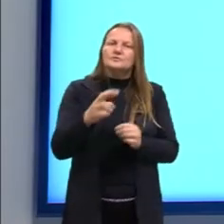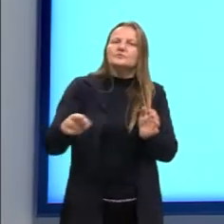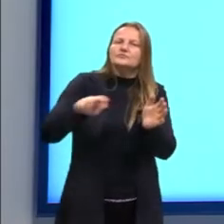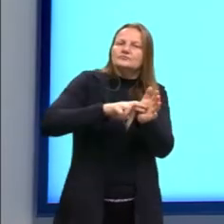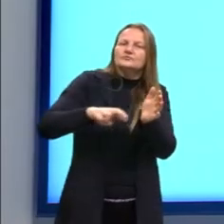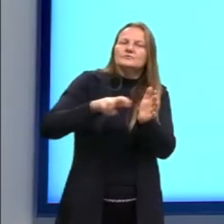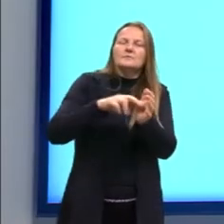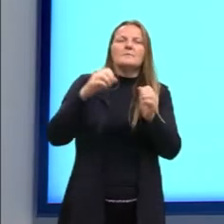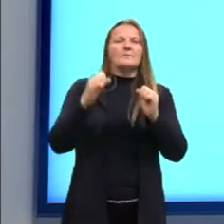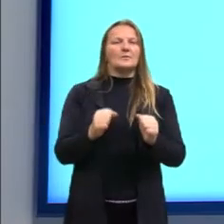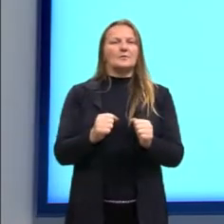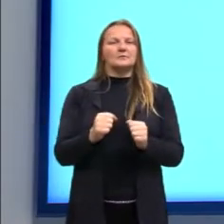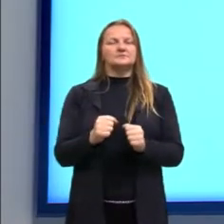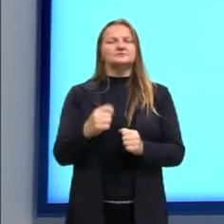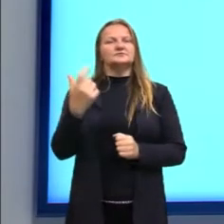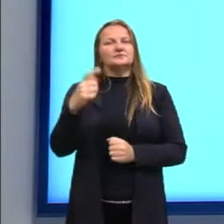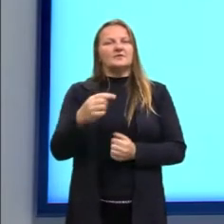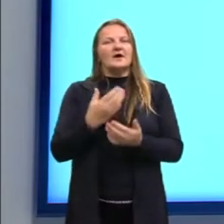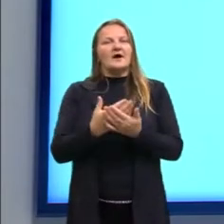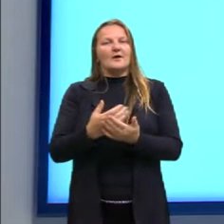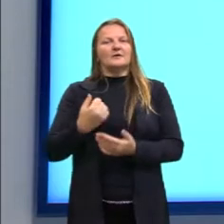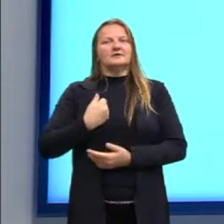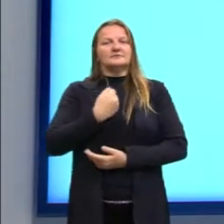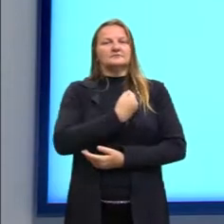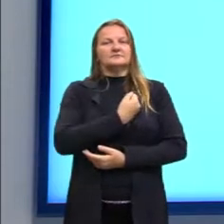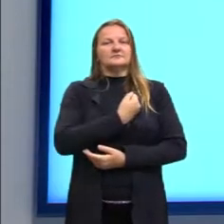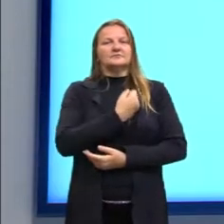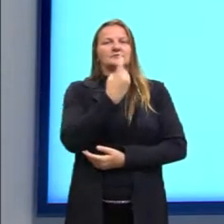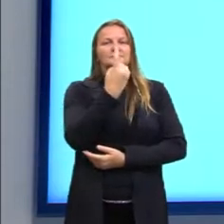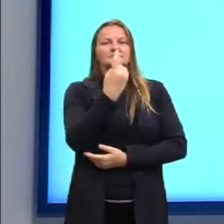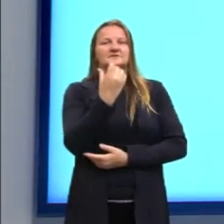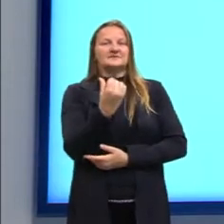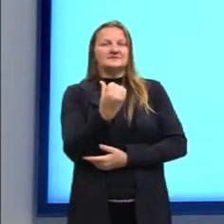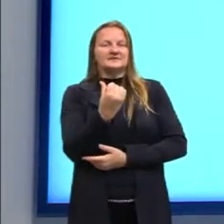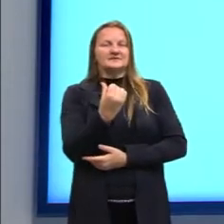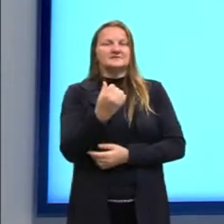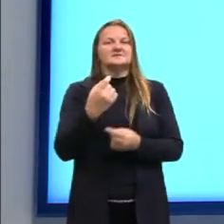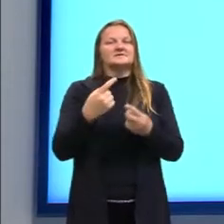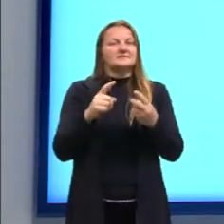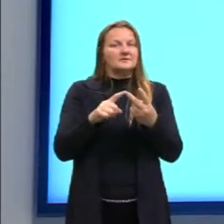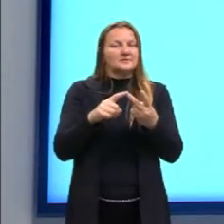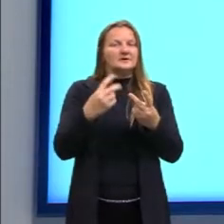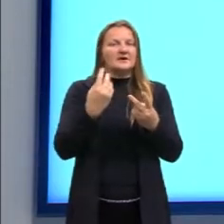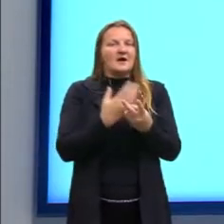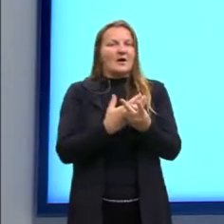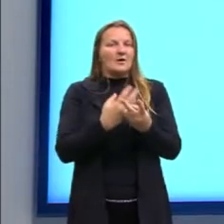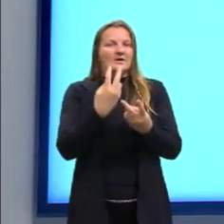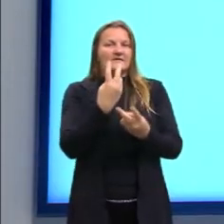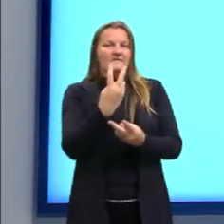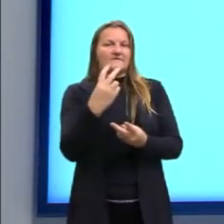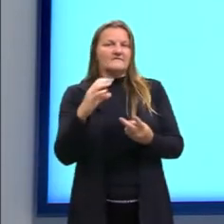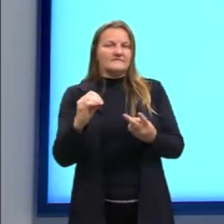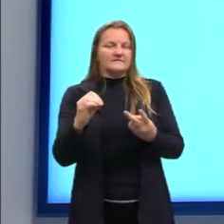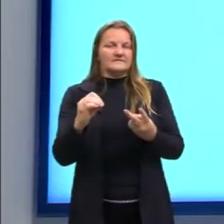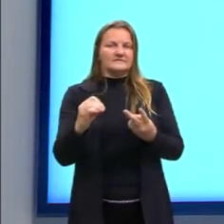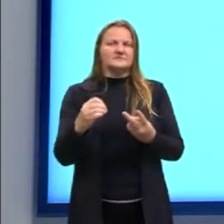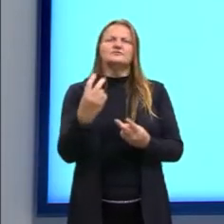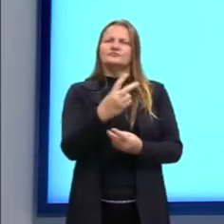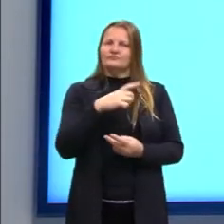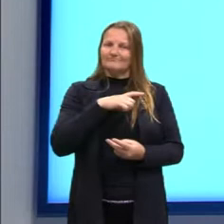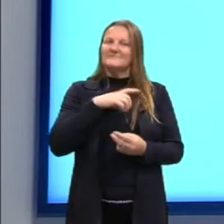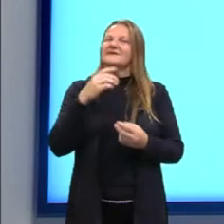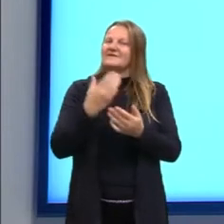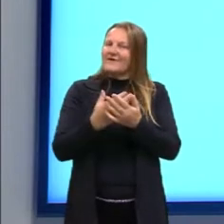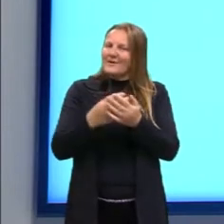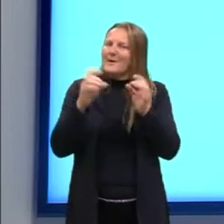vocês que a gente pode ver isso lá na nossa aula 16 e aula 20, tá? Lá na aula 16 e aula